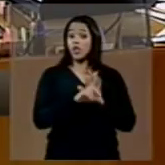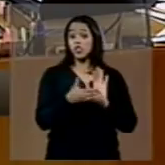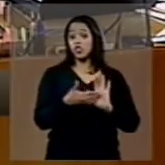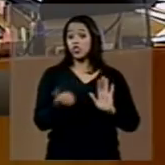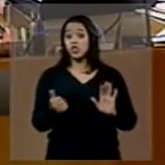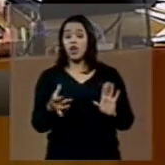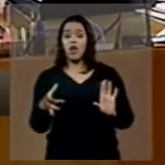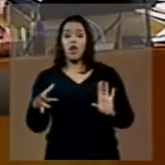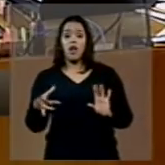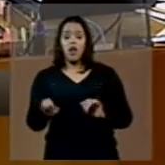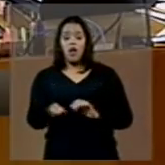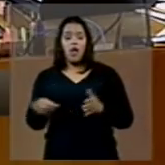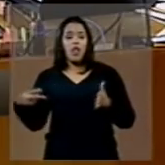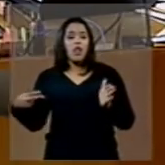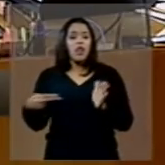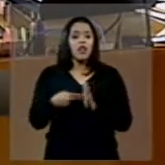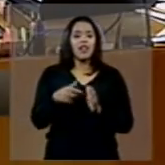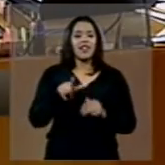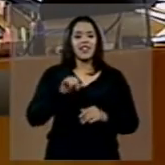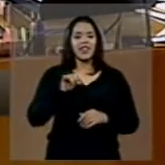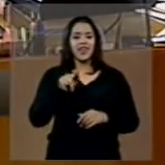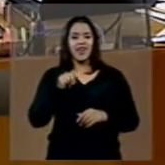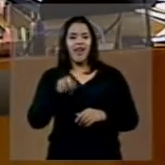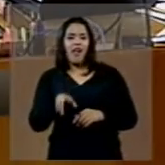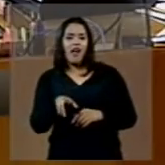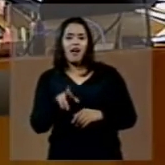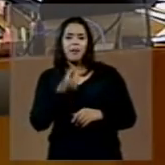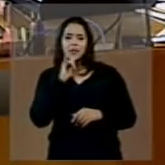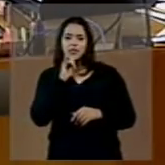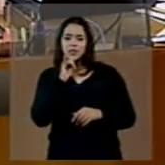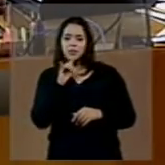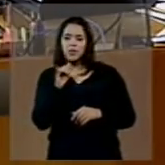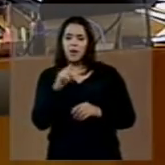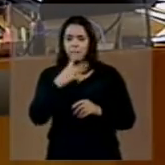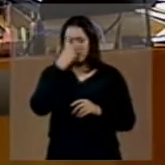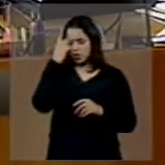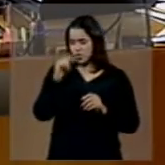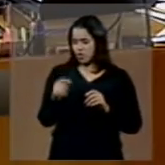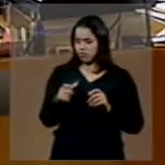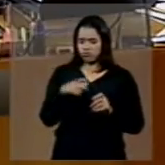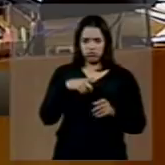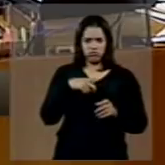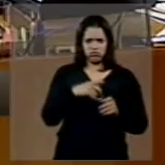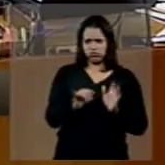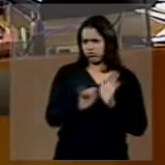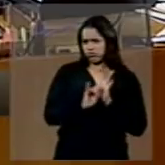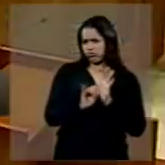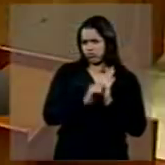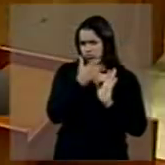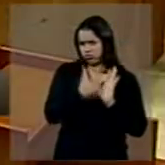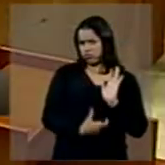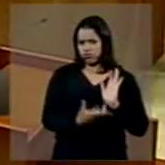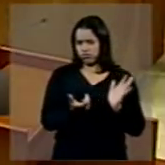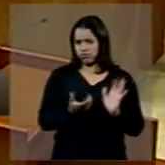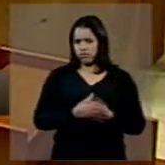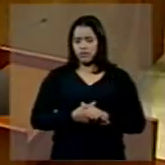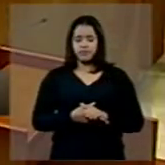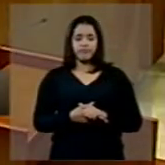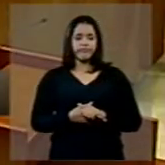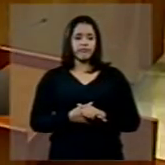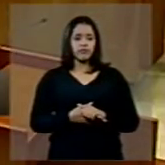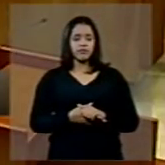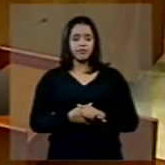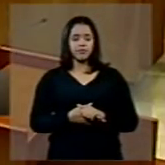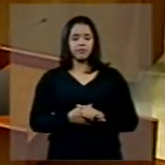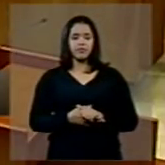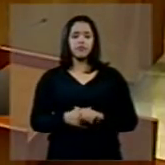dos aparelhos da urna eletrônica com o aparelho de identificação. E assim acontece, ministro Marco